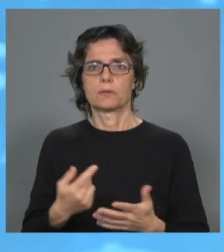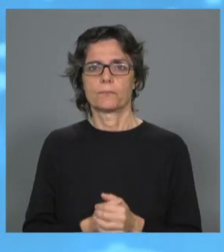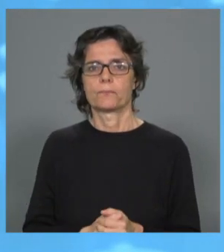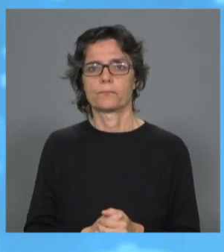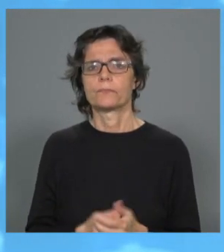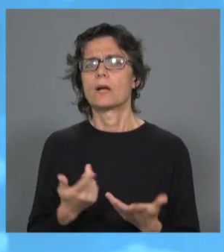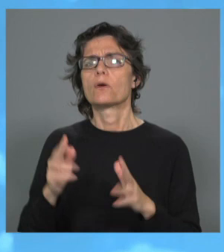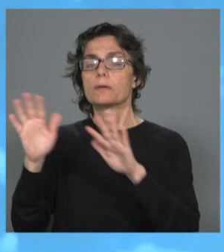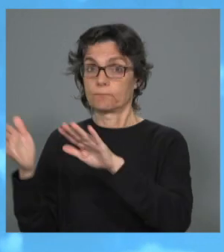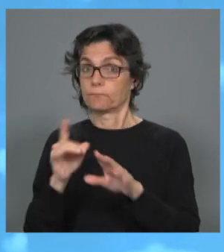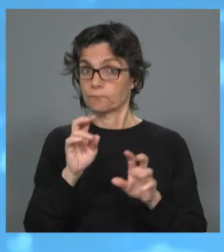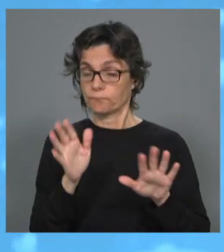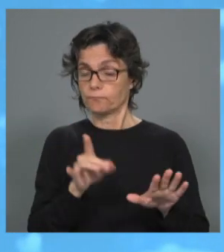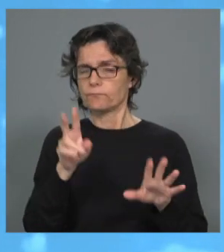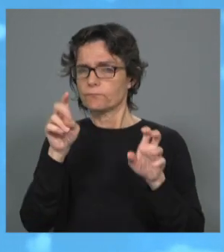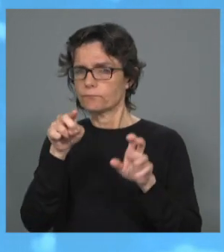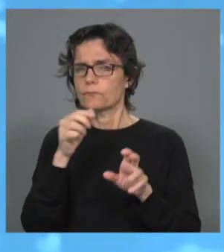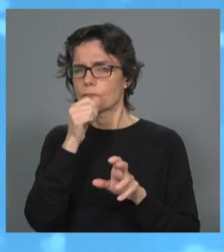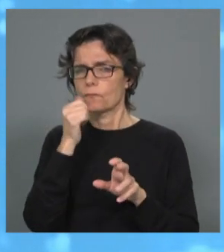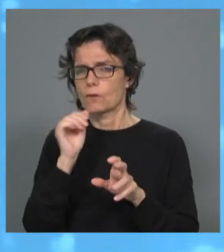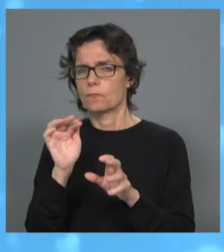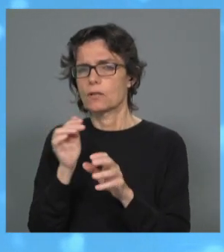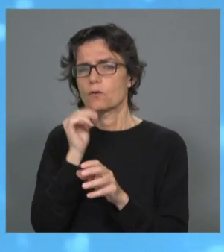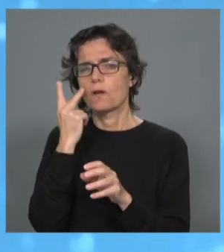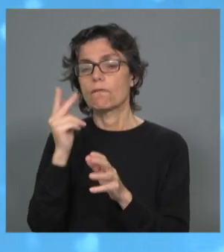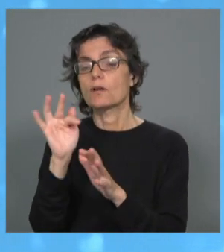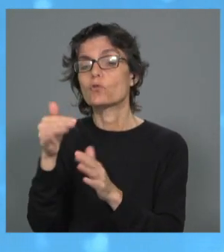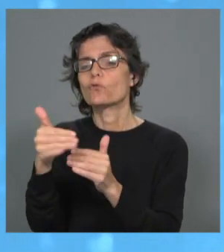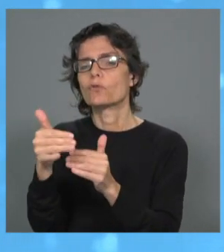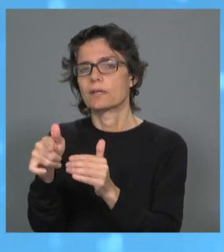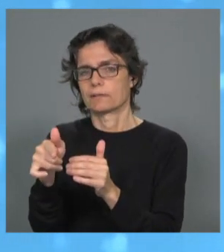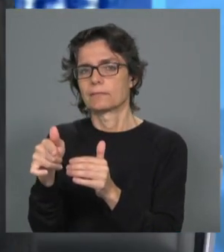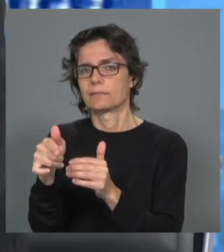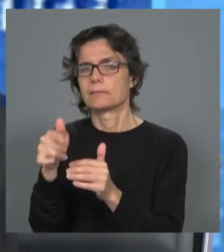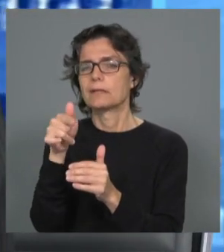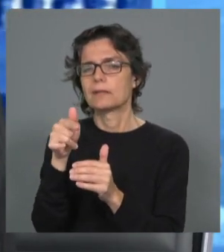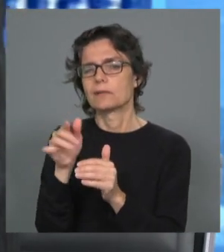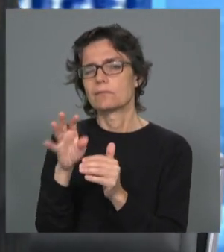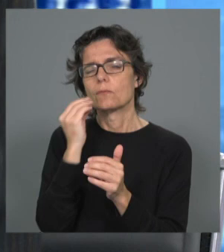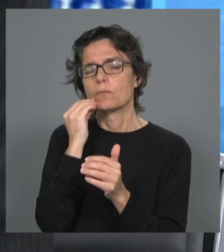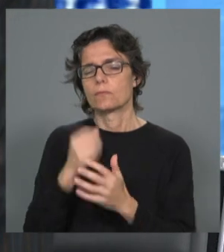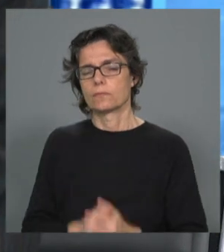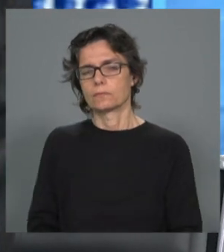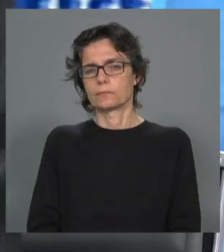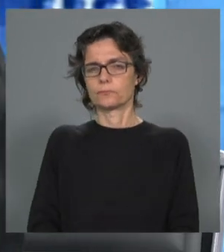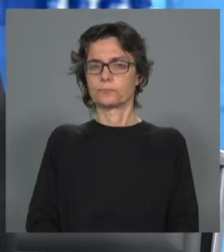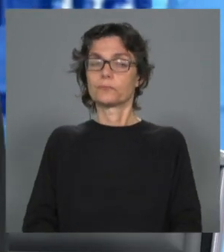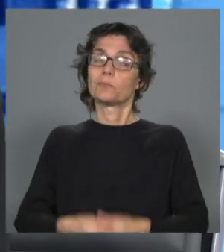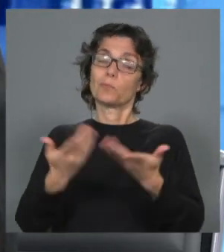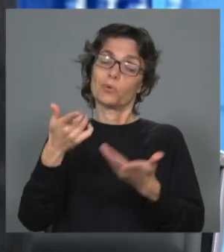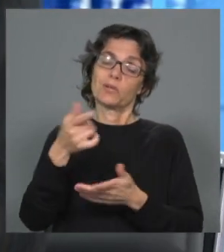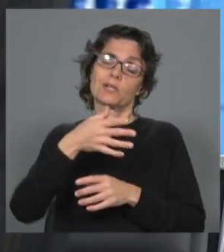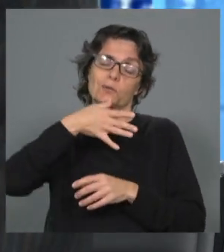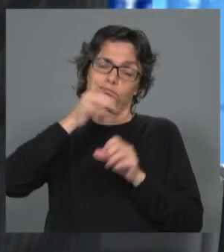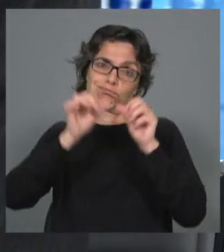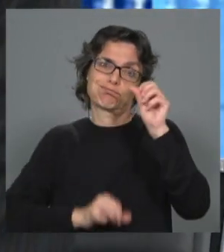vida, de que forma é que interessa... Exatamente. Isto pega-se tudo um bocadinho. Isto nunca mais acabávamos